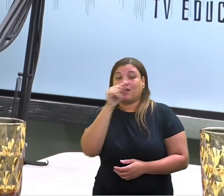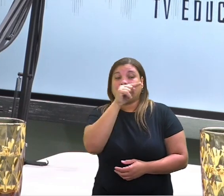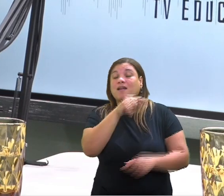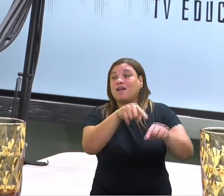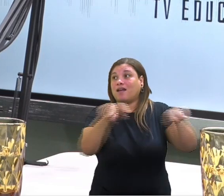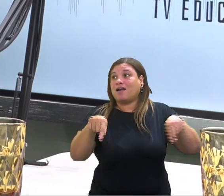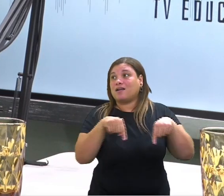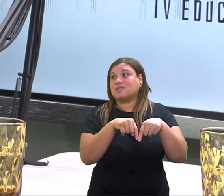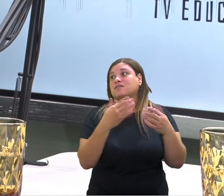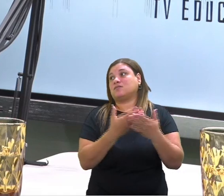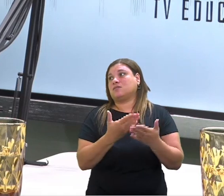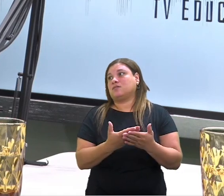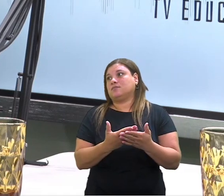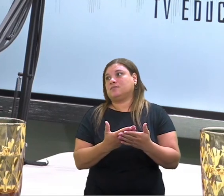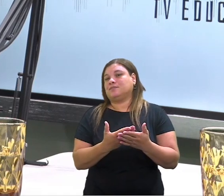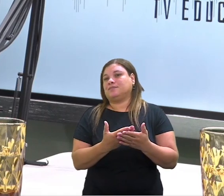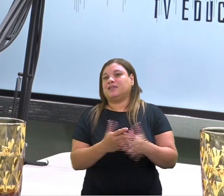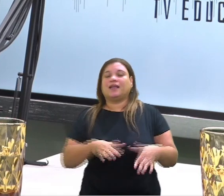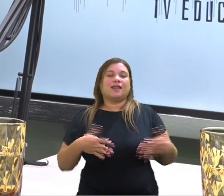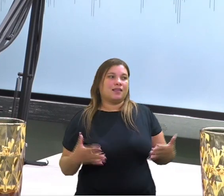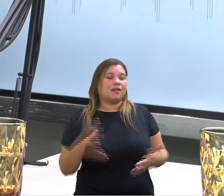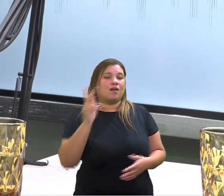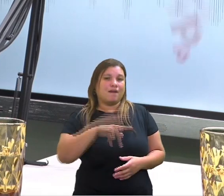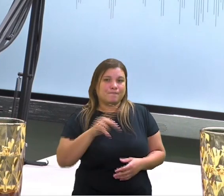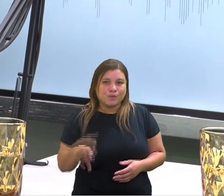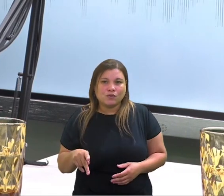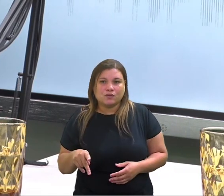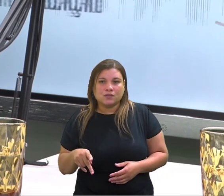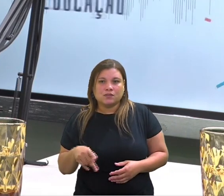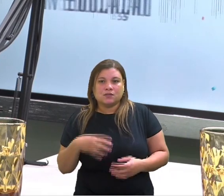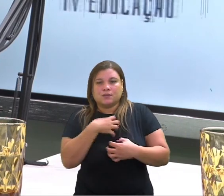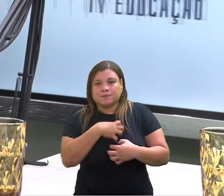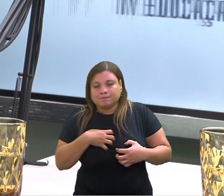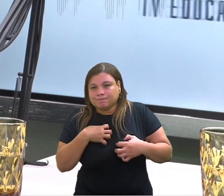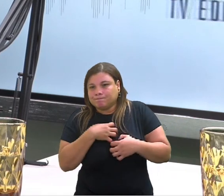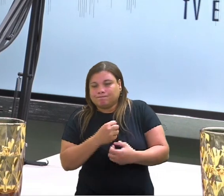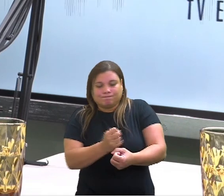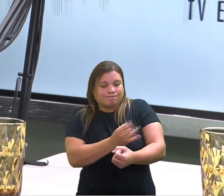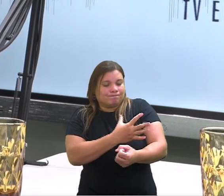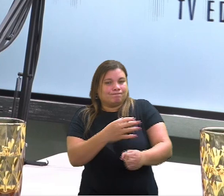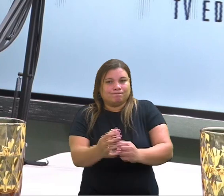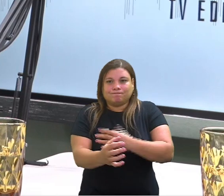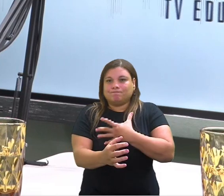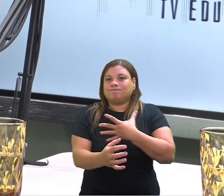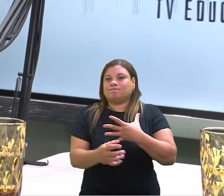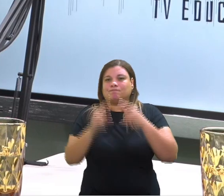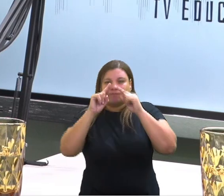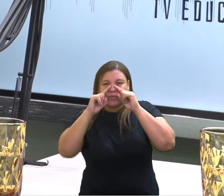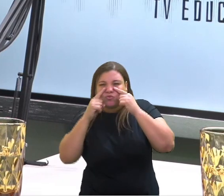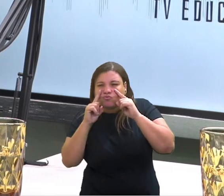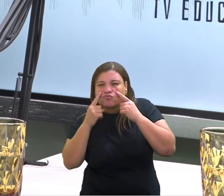chorou muito e ela falou, eu não quero nada contra vocês, eu não quero prejudicar vocês, quero ensinar vocês. E aí assim